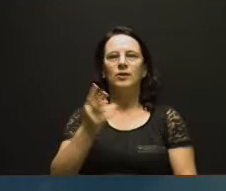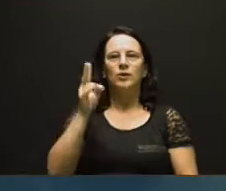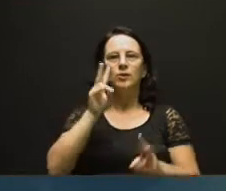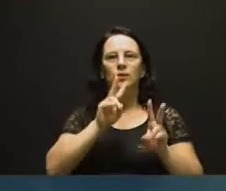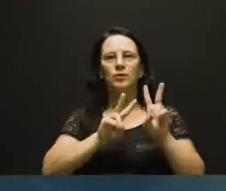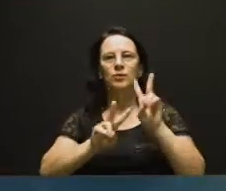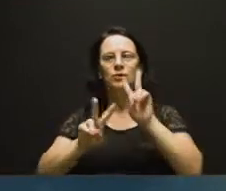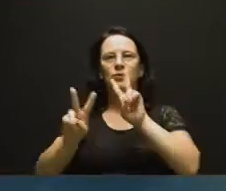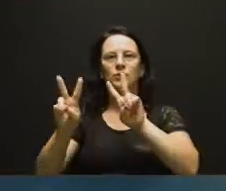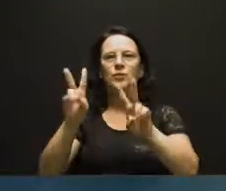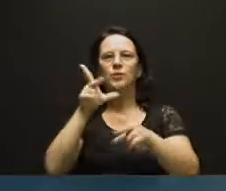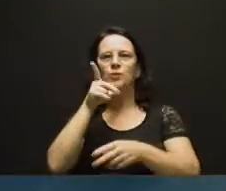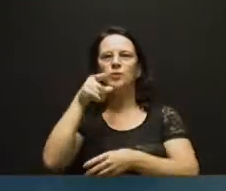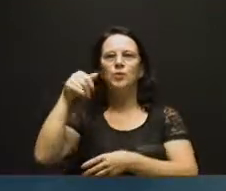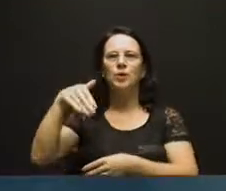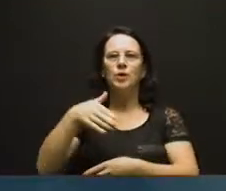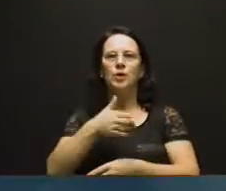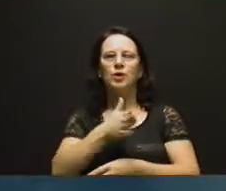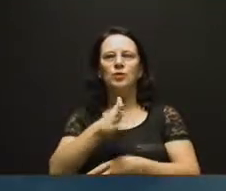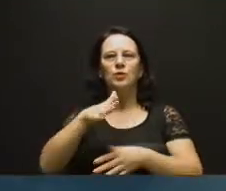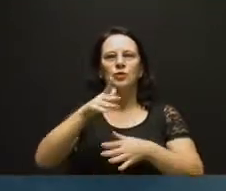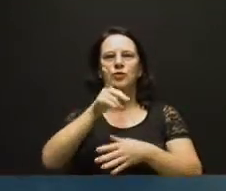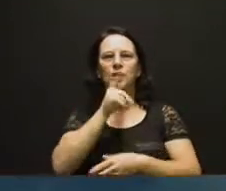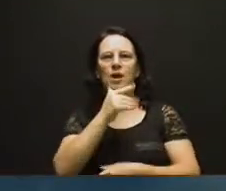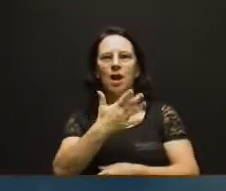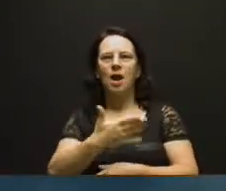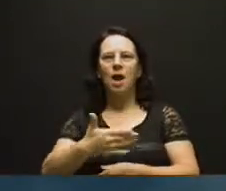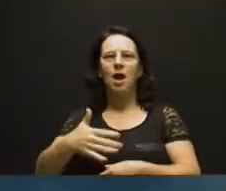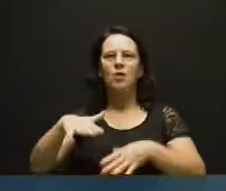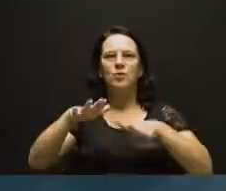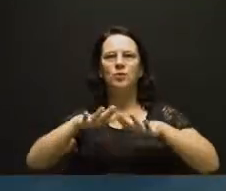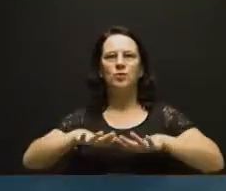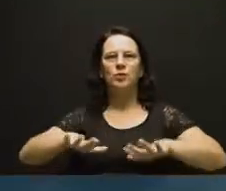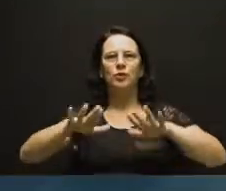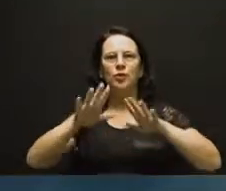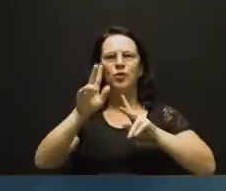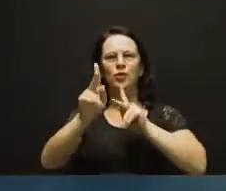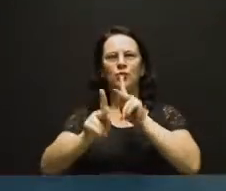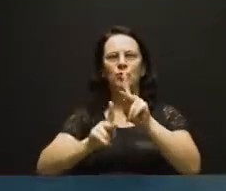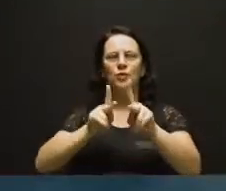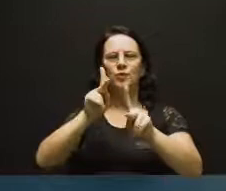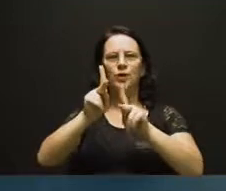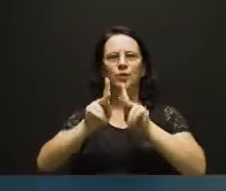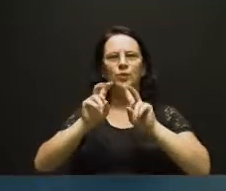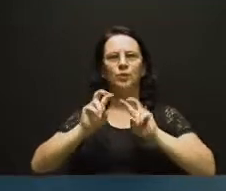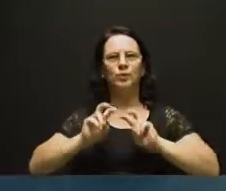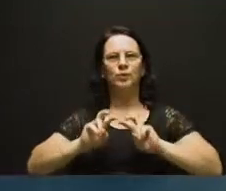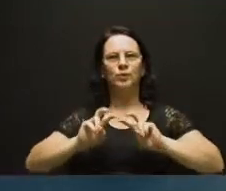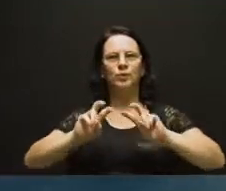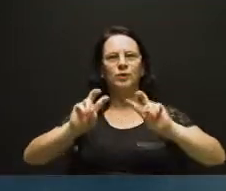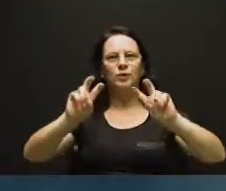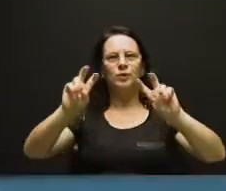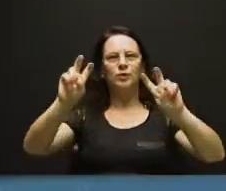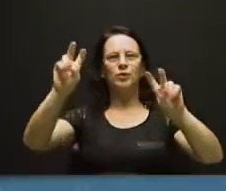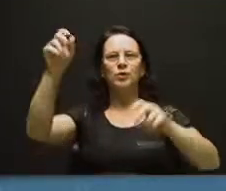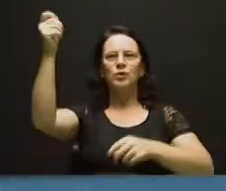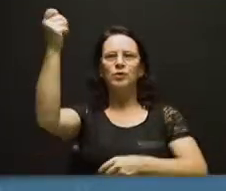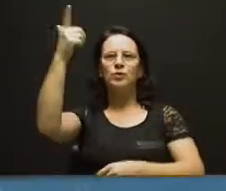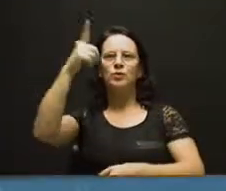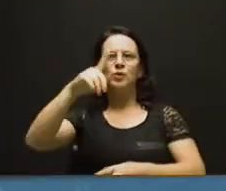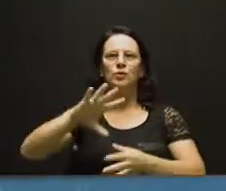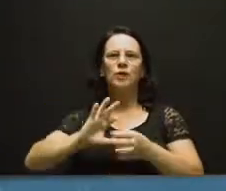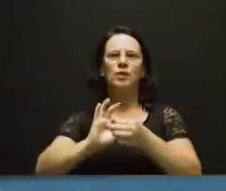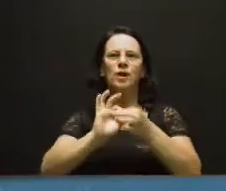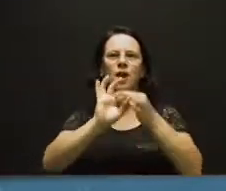william nas lojas próximas bombom vai cuidar do elenco não só a